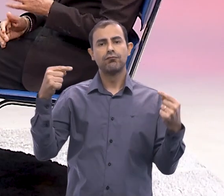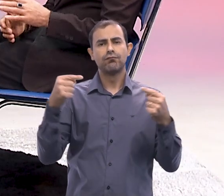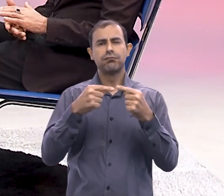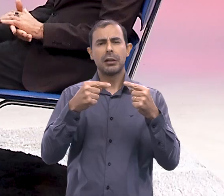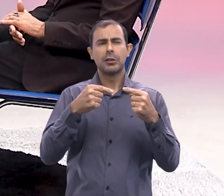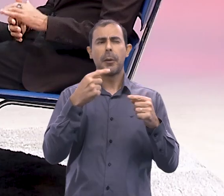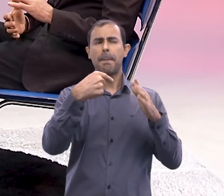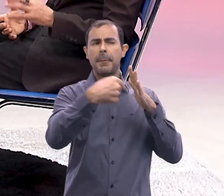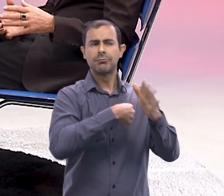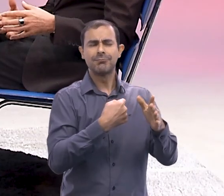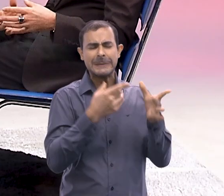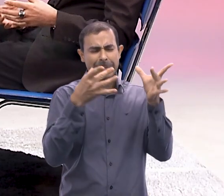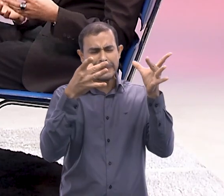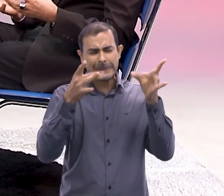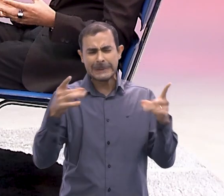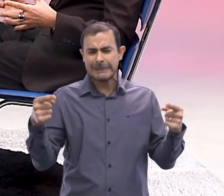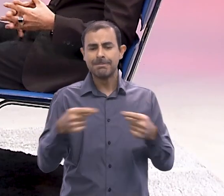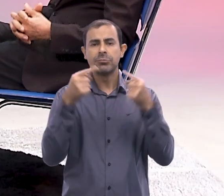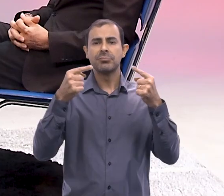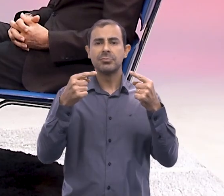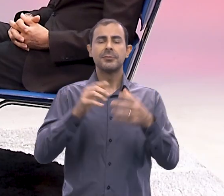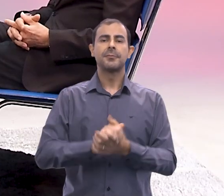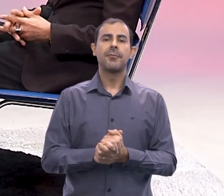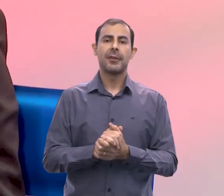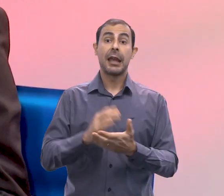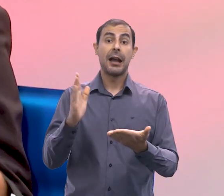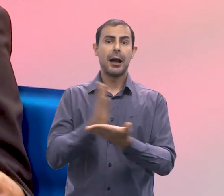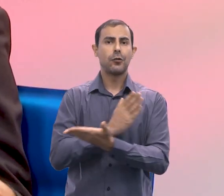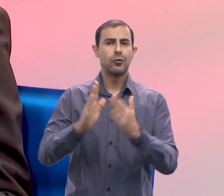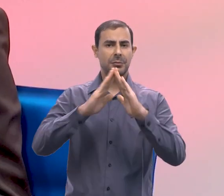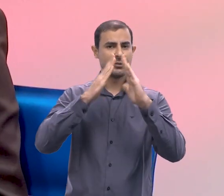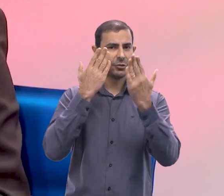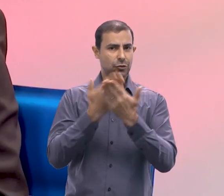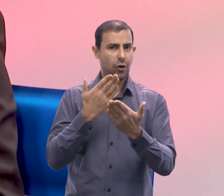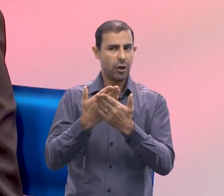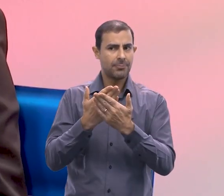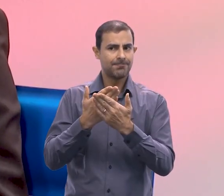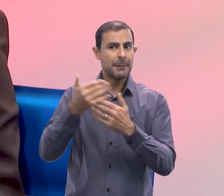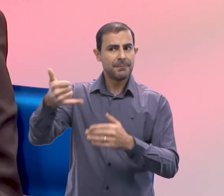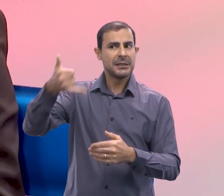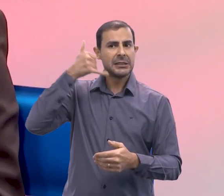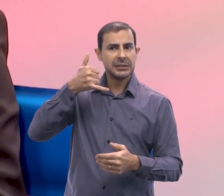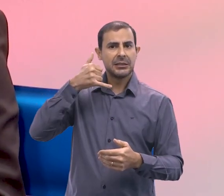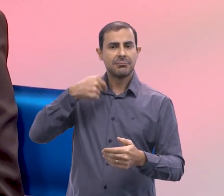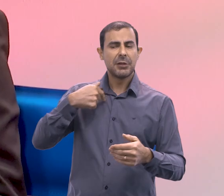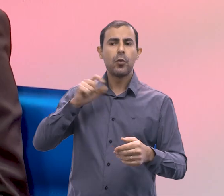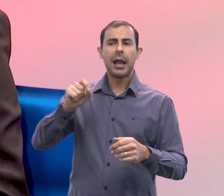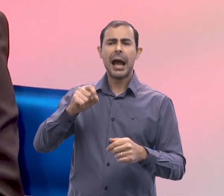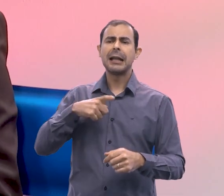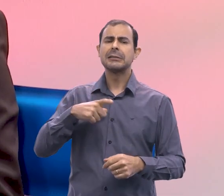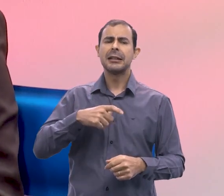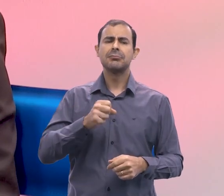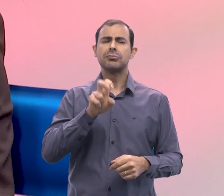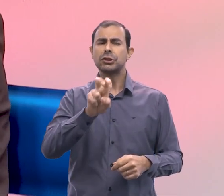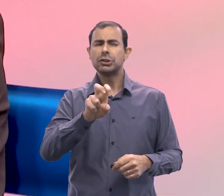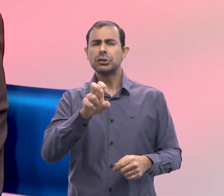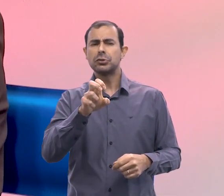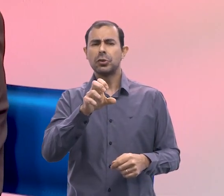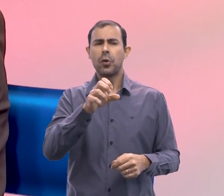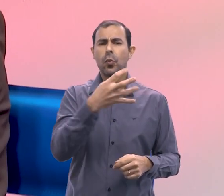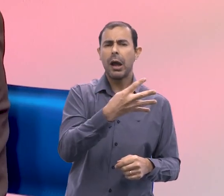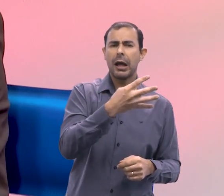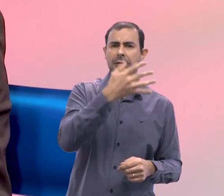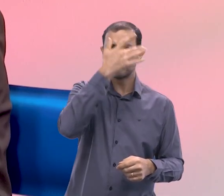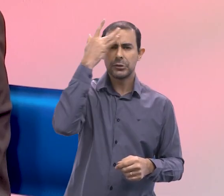a sua pergunta foi muito precisa nesse momento. Algumas escolas entram em contato comigo, porque nós temos 4, 5 alunos aqui que